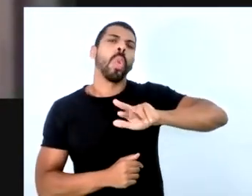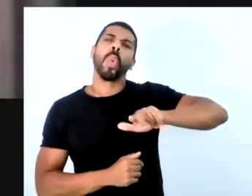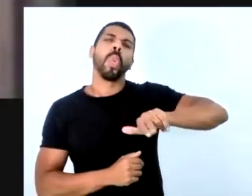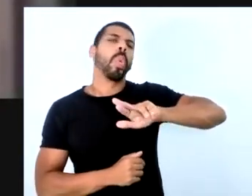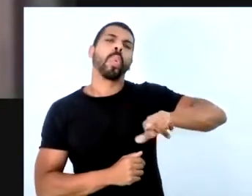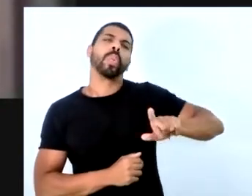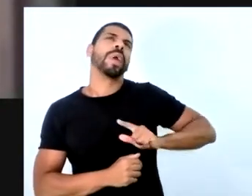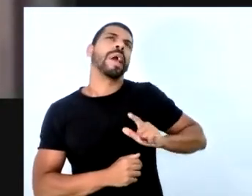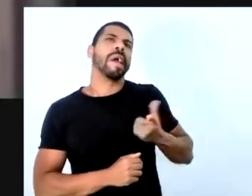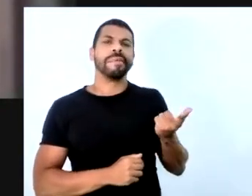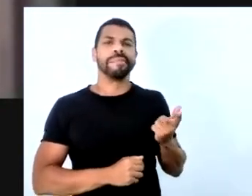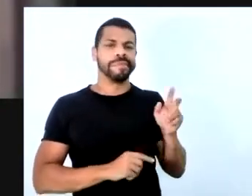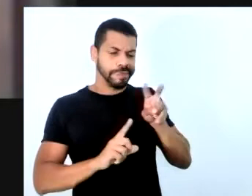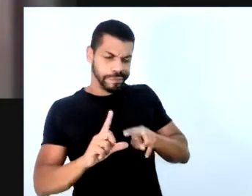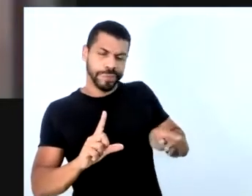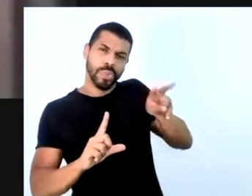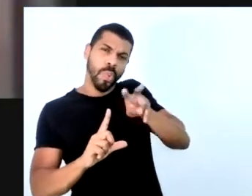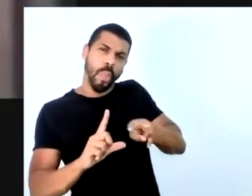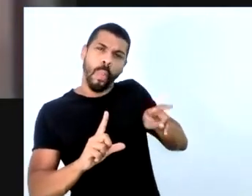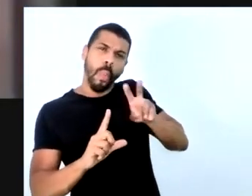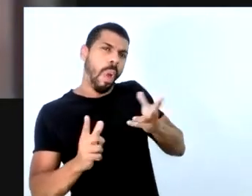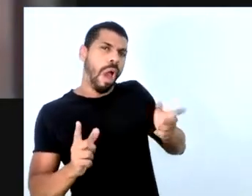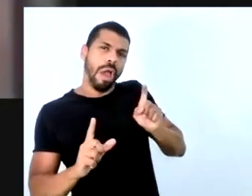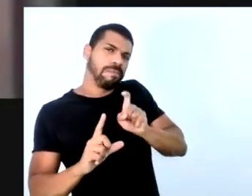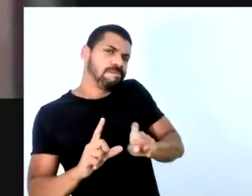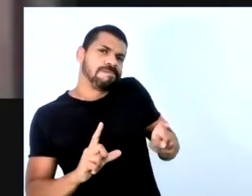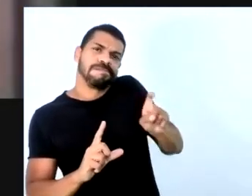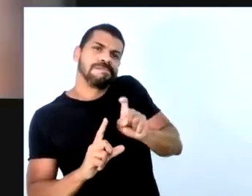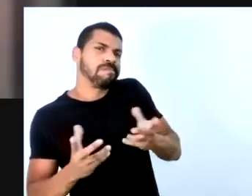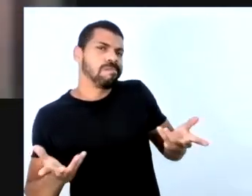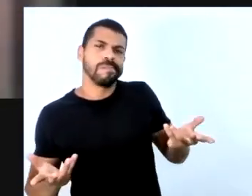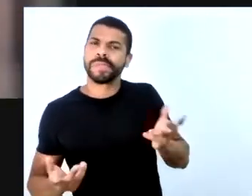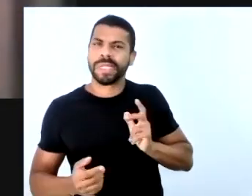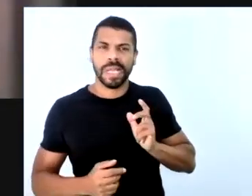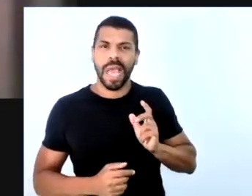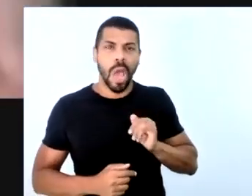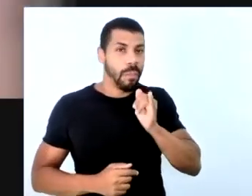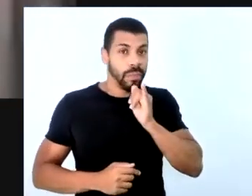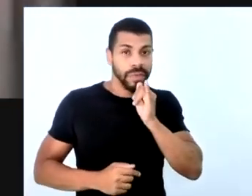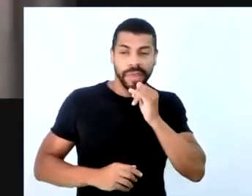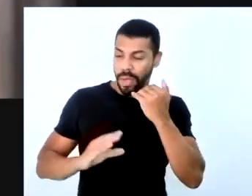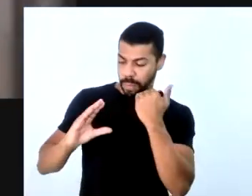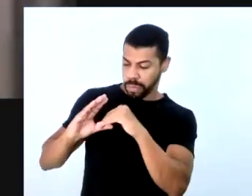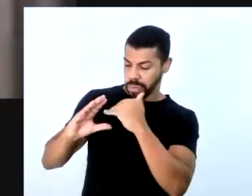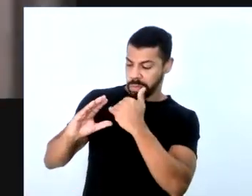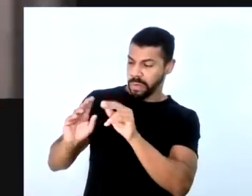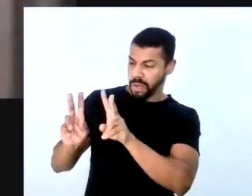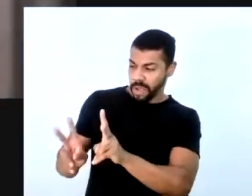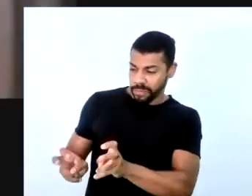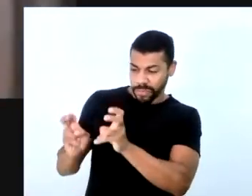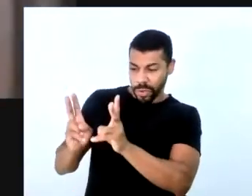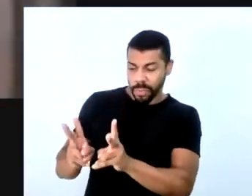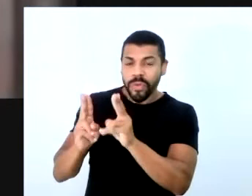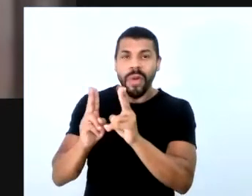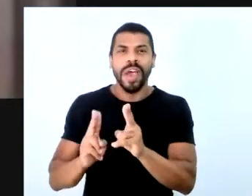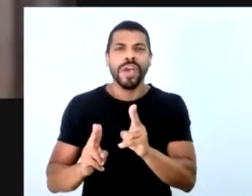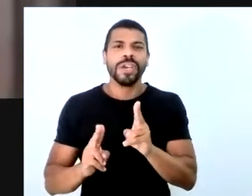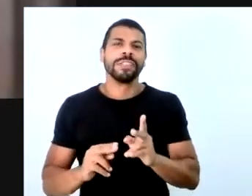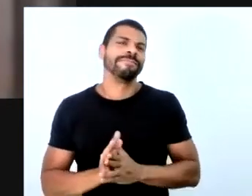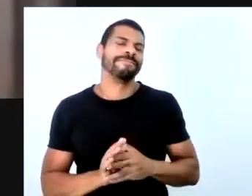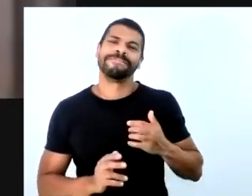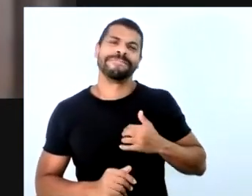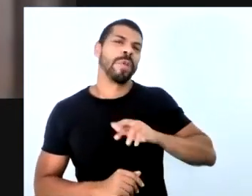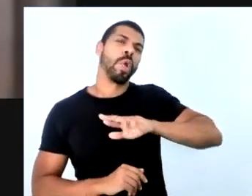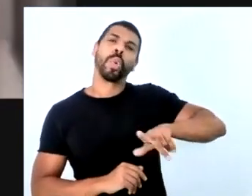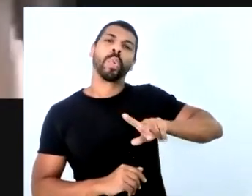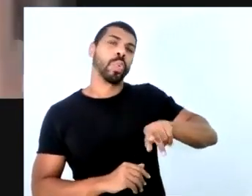mim essa montagem online, que eu nunca tinha trabalhado assim. Alguns outros montadores já tinham trabalhado nesse processo, deles estarem no lugar e